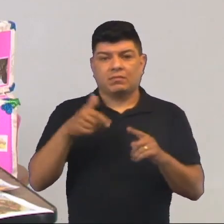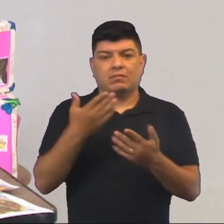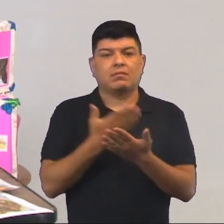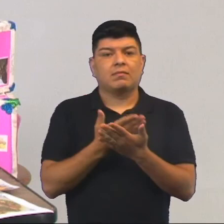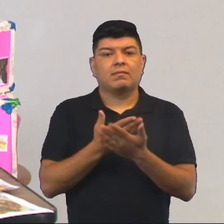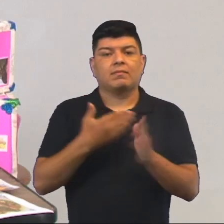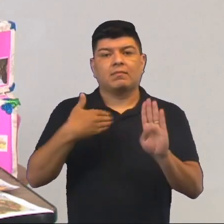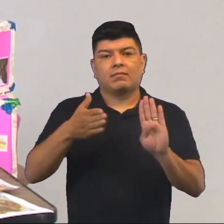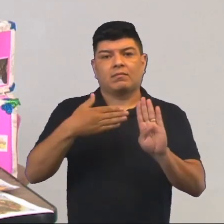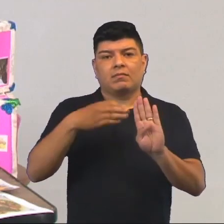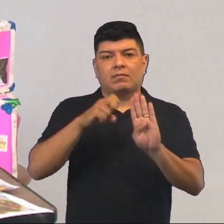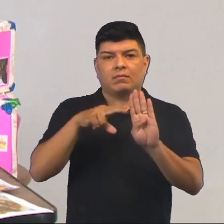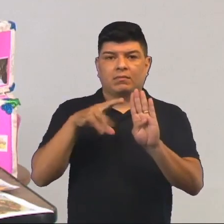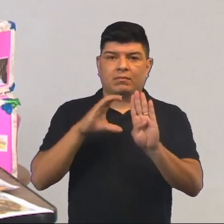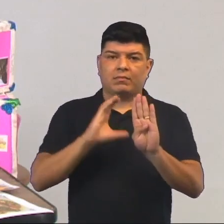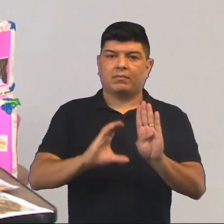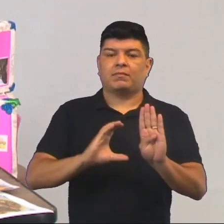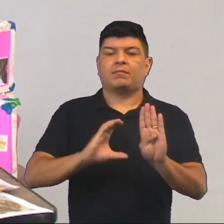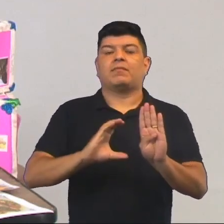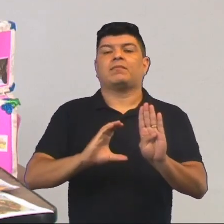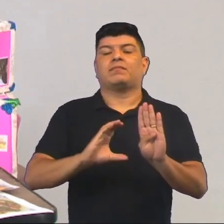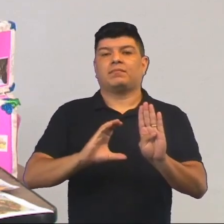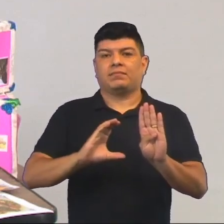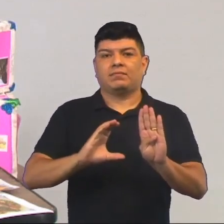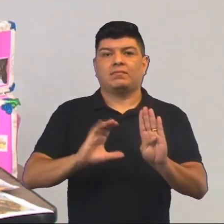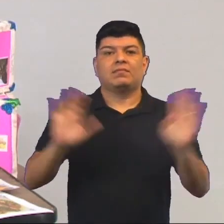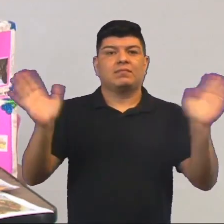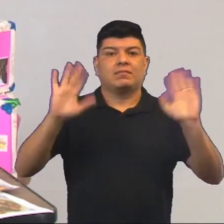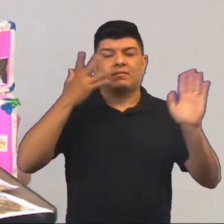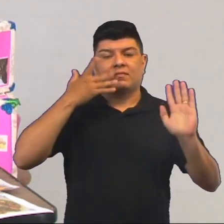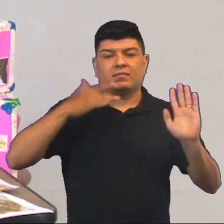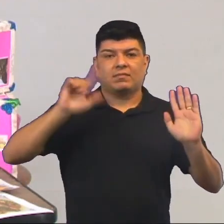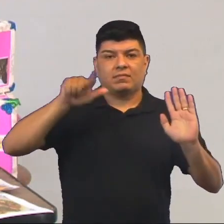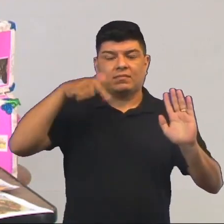esta e outras aulas, acesse a plataforma Eduque.